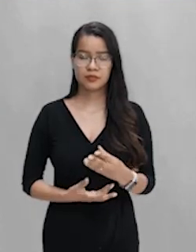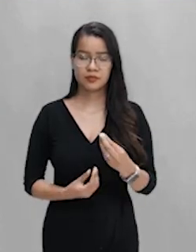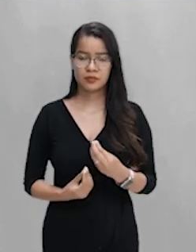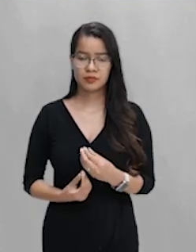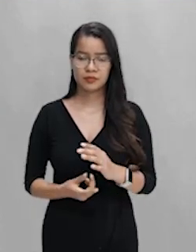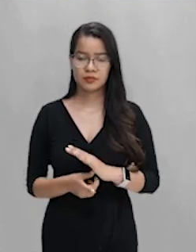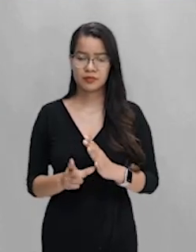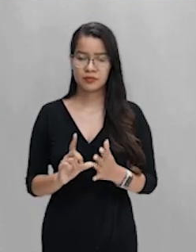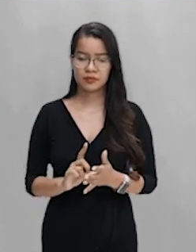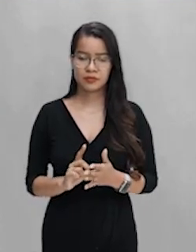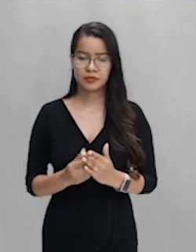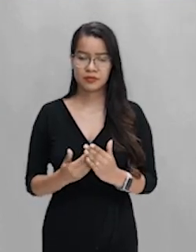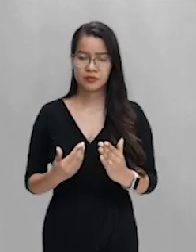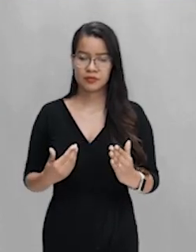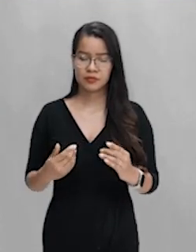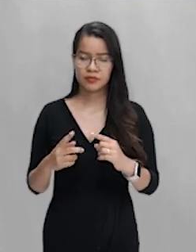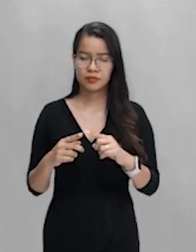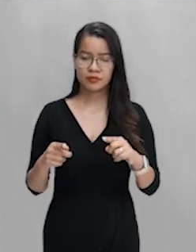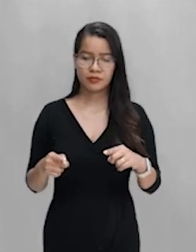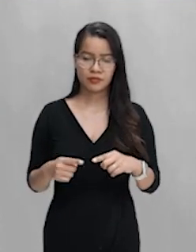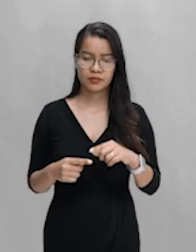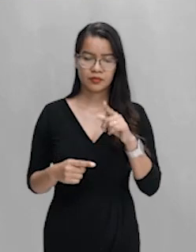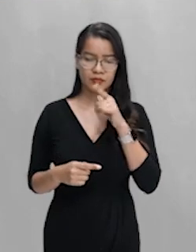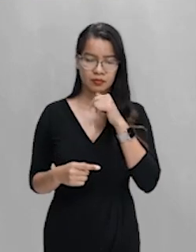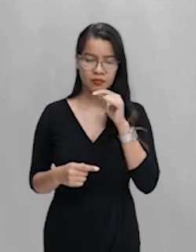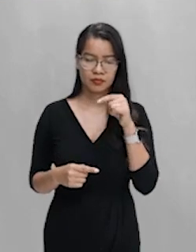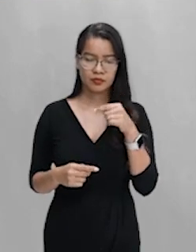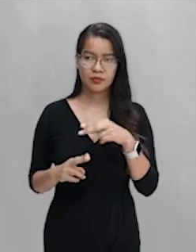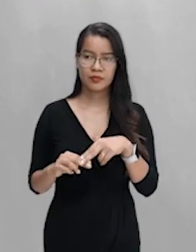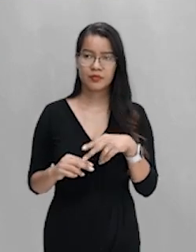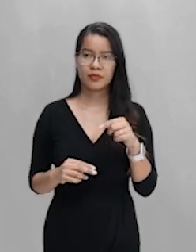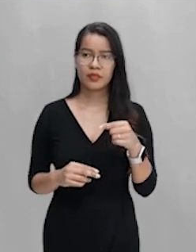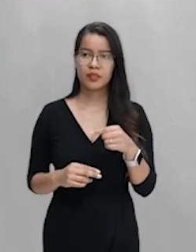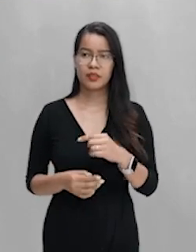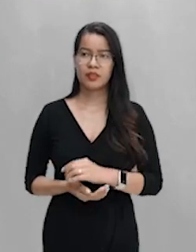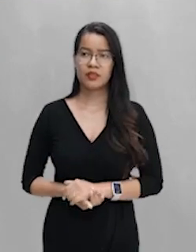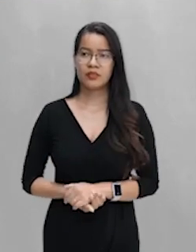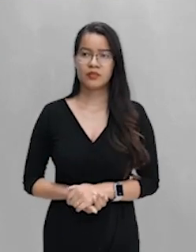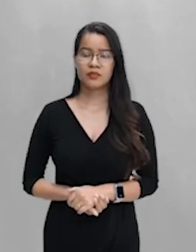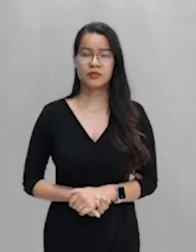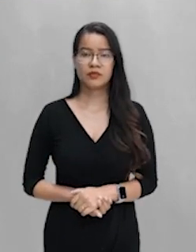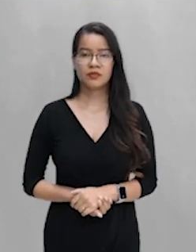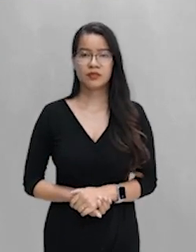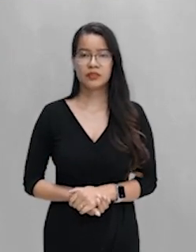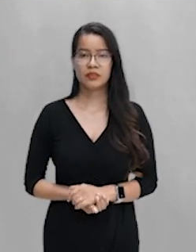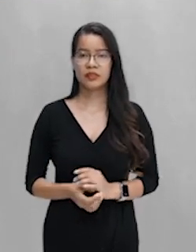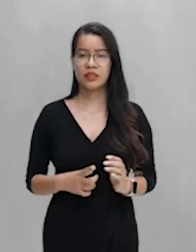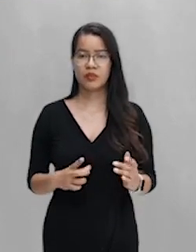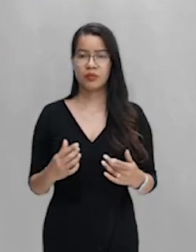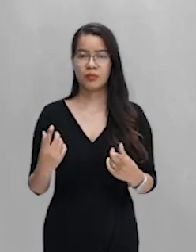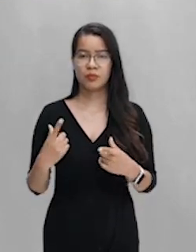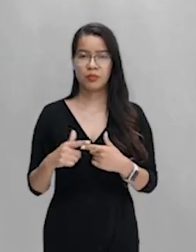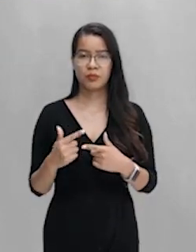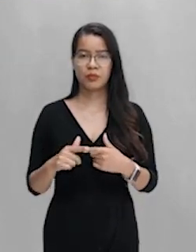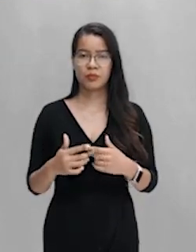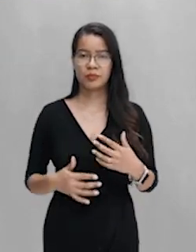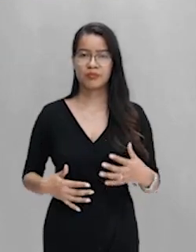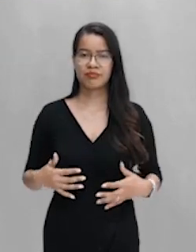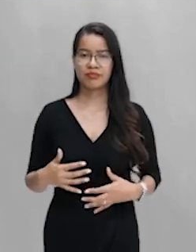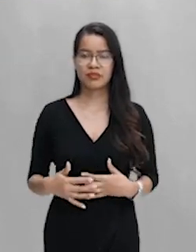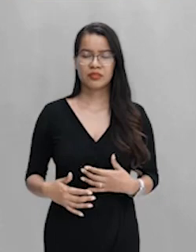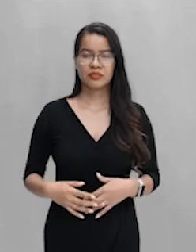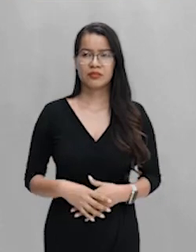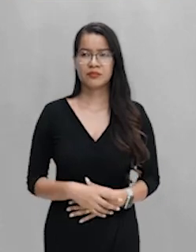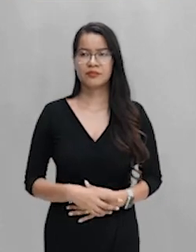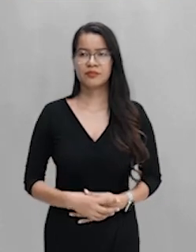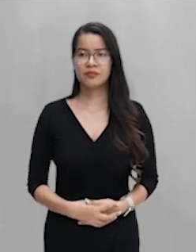antes de tirarse a la piscina. Por eso tuvo un corte de digestión. Então, Mario comeu muito antes de atirar-se na piscina, de